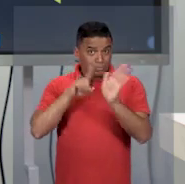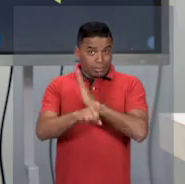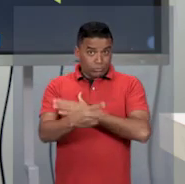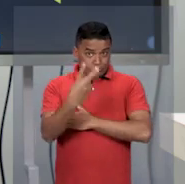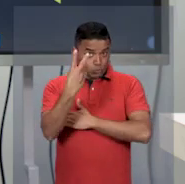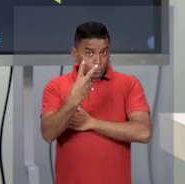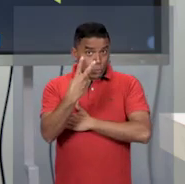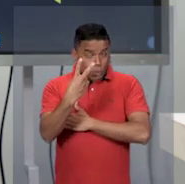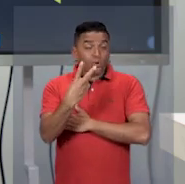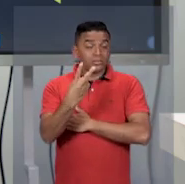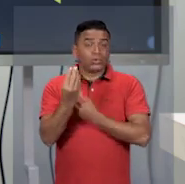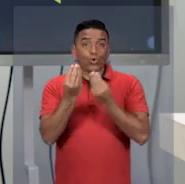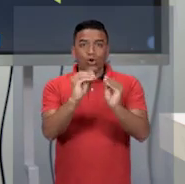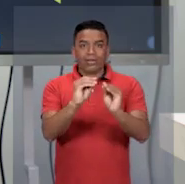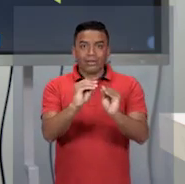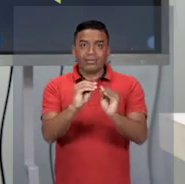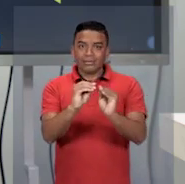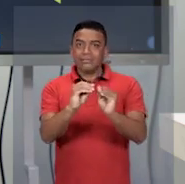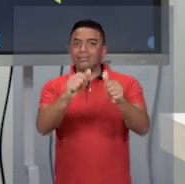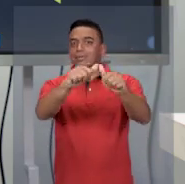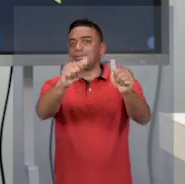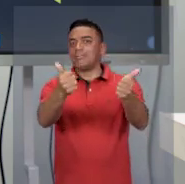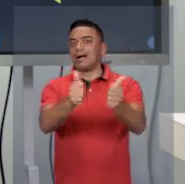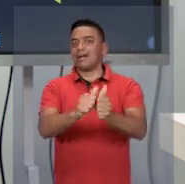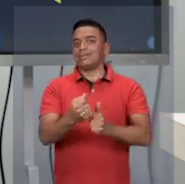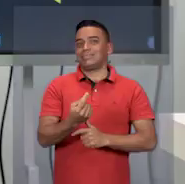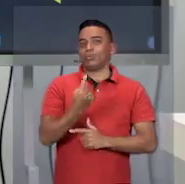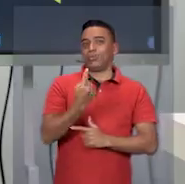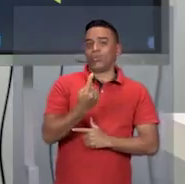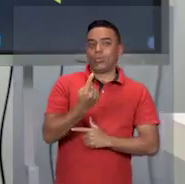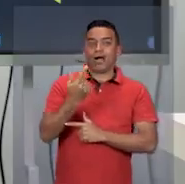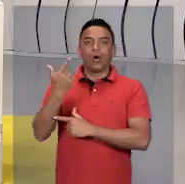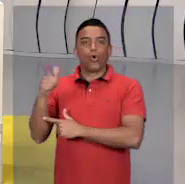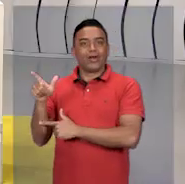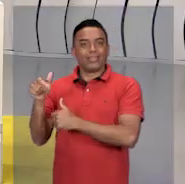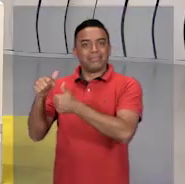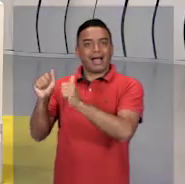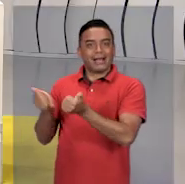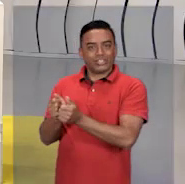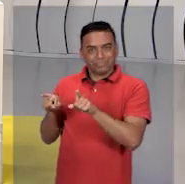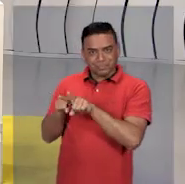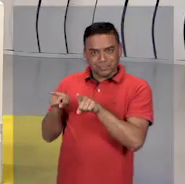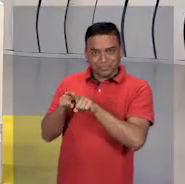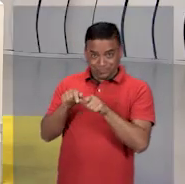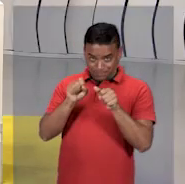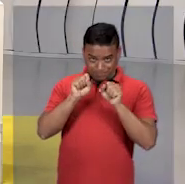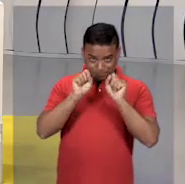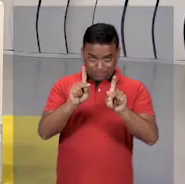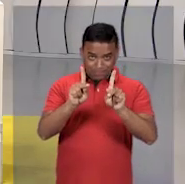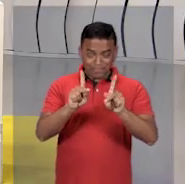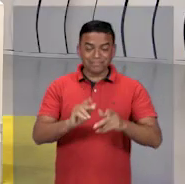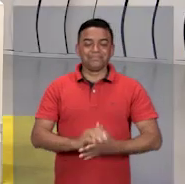coloquei sobre uma imagem sobre a outra, ok?